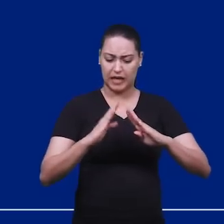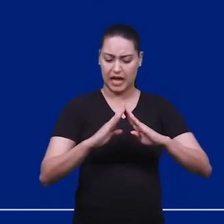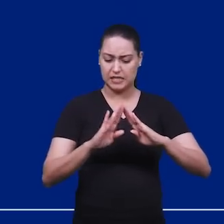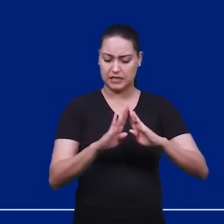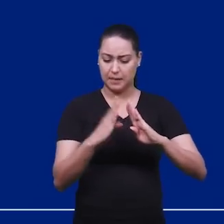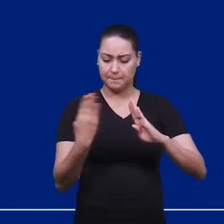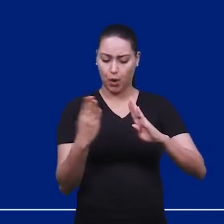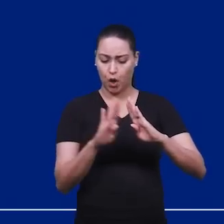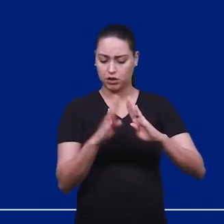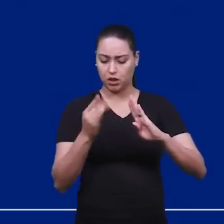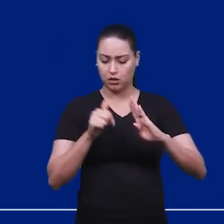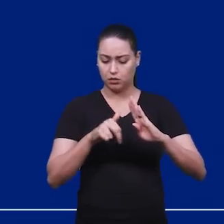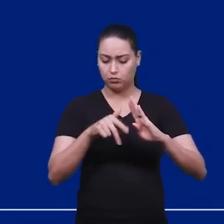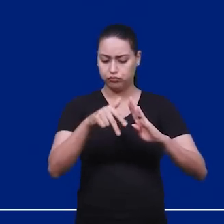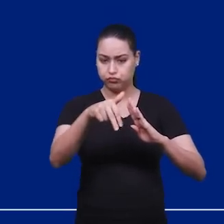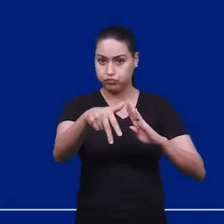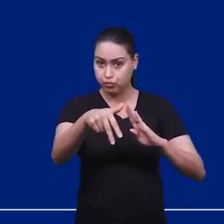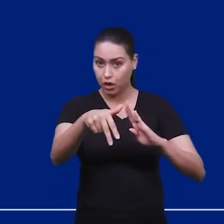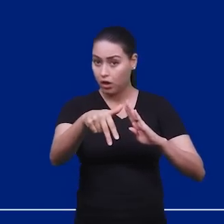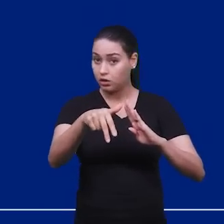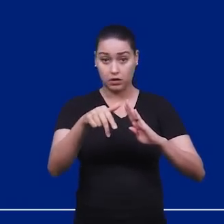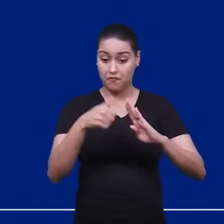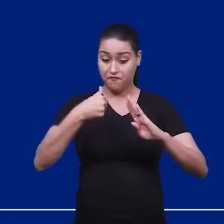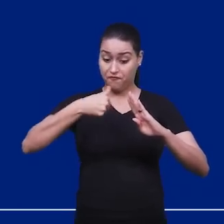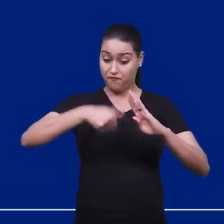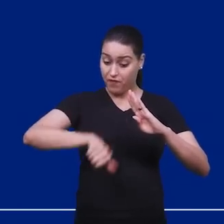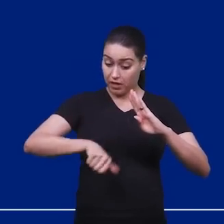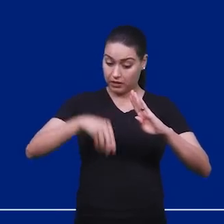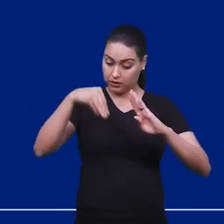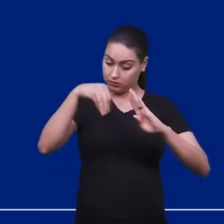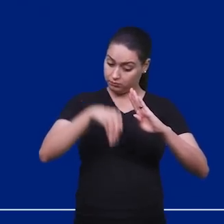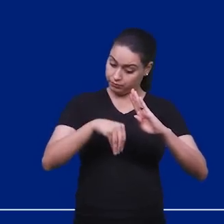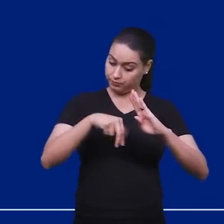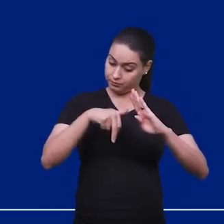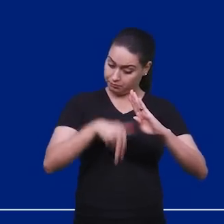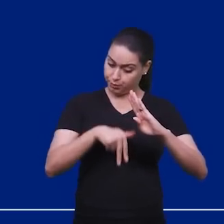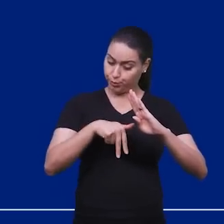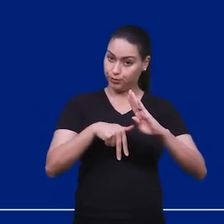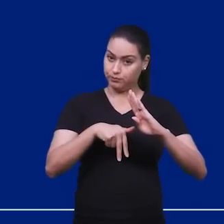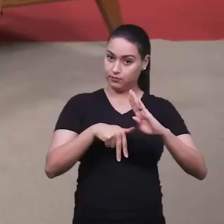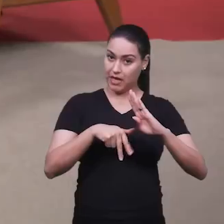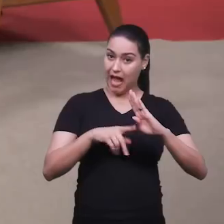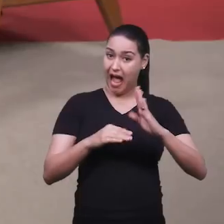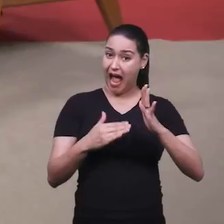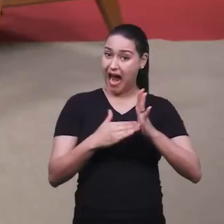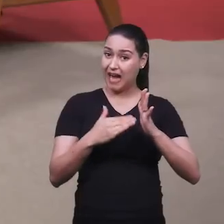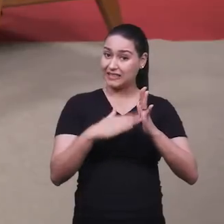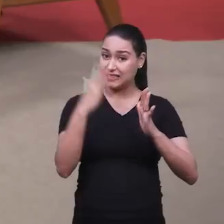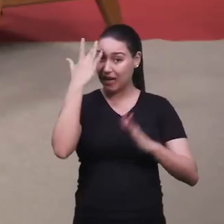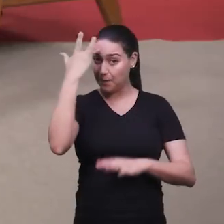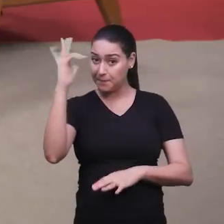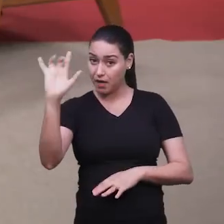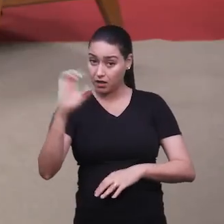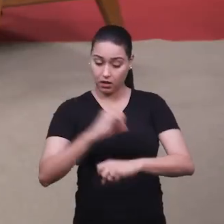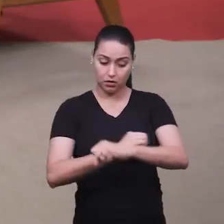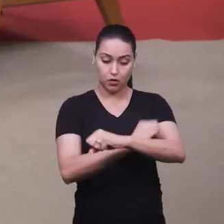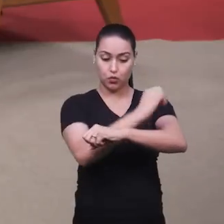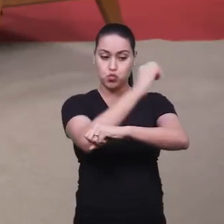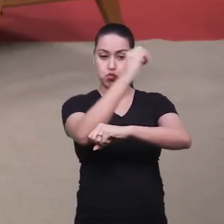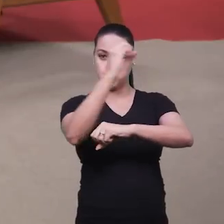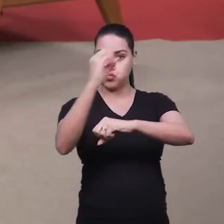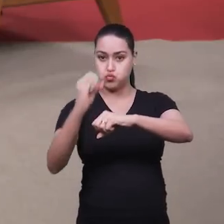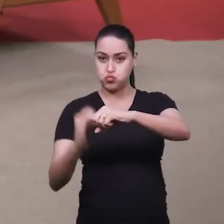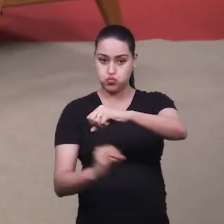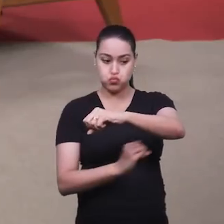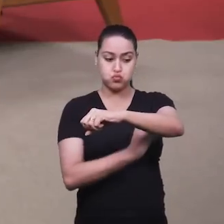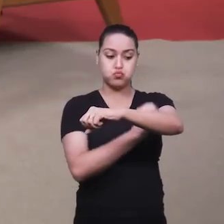da porta da sua casa até amanhã. Então, aqui a gente tem alguns aspectos,